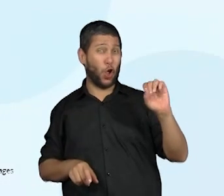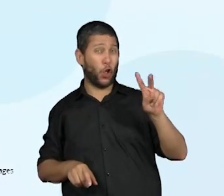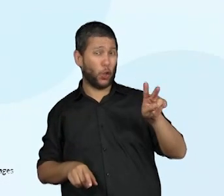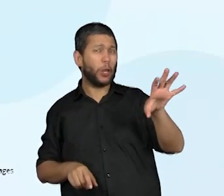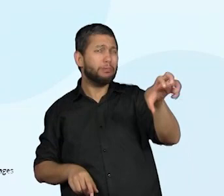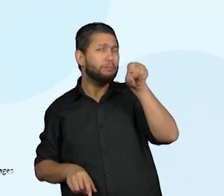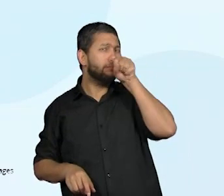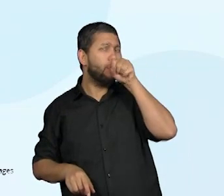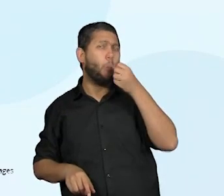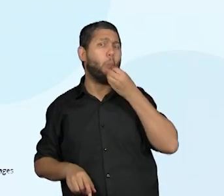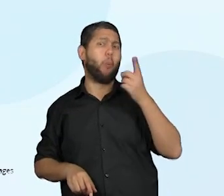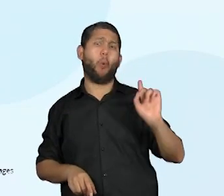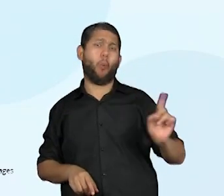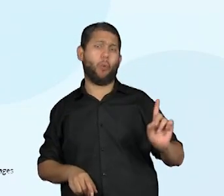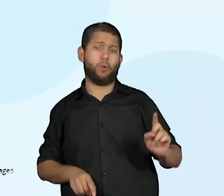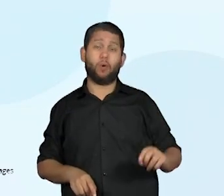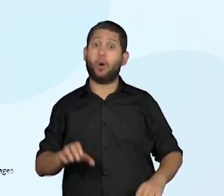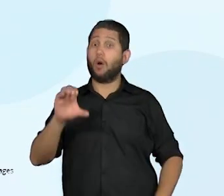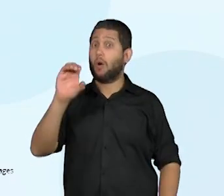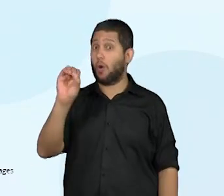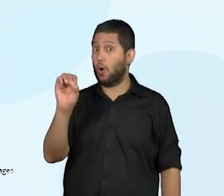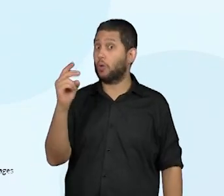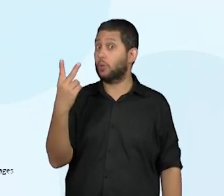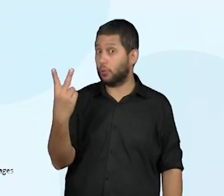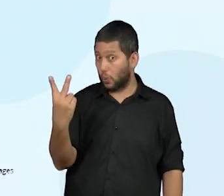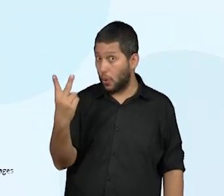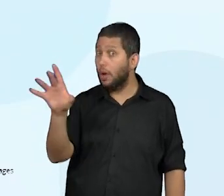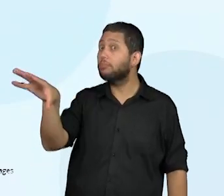do ar o dióxido de carbono.